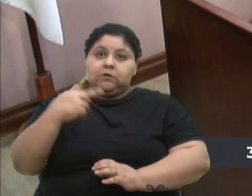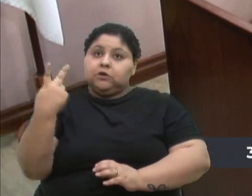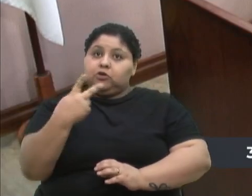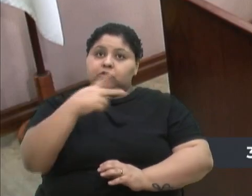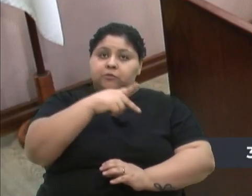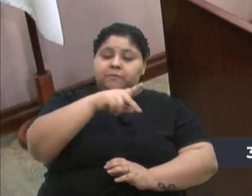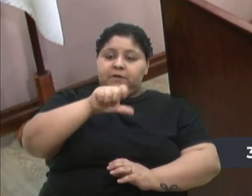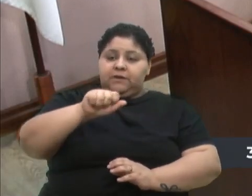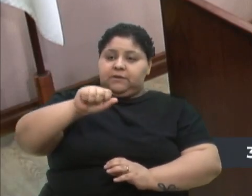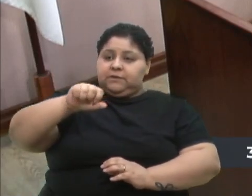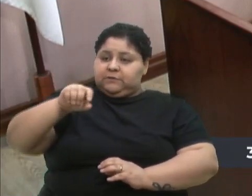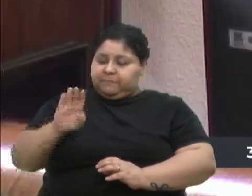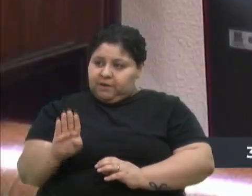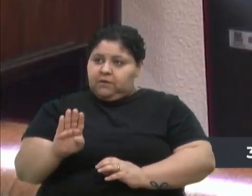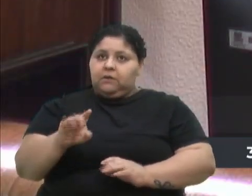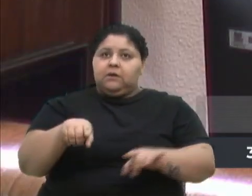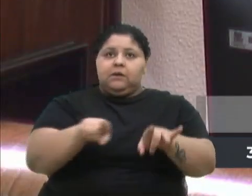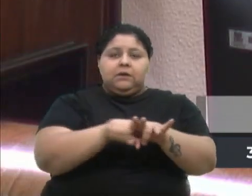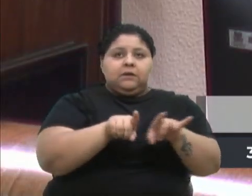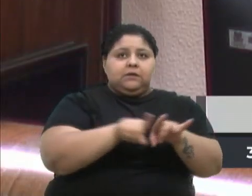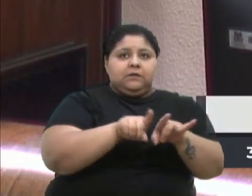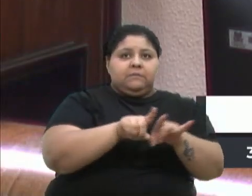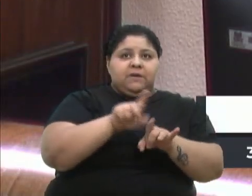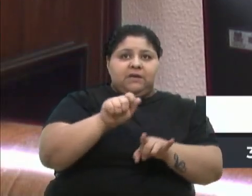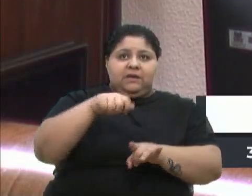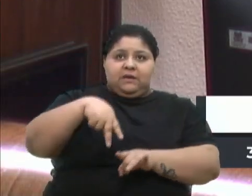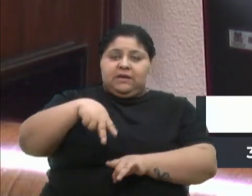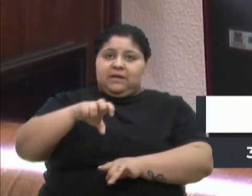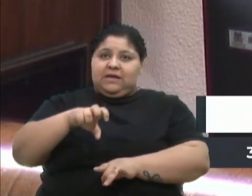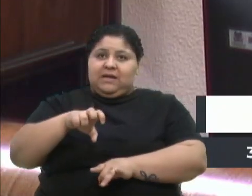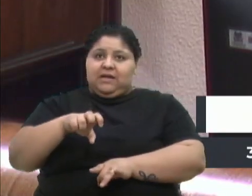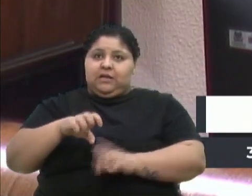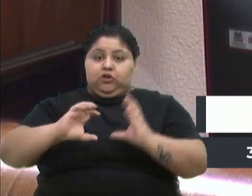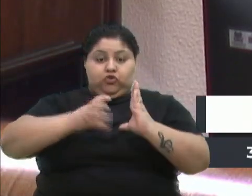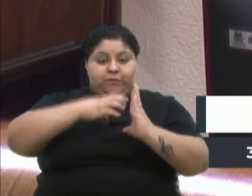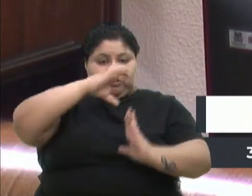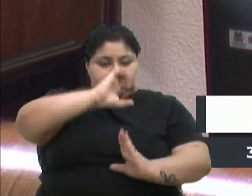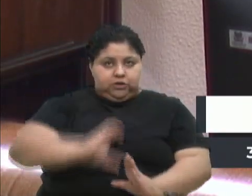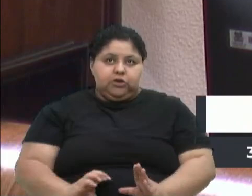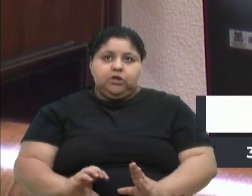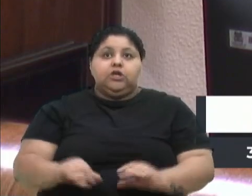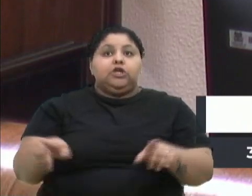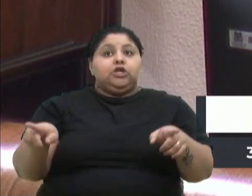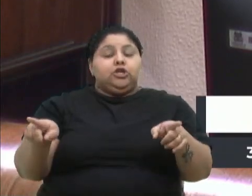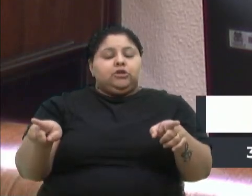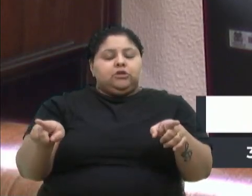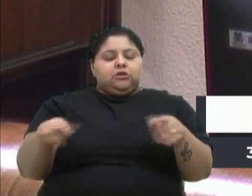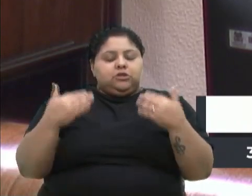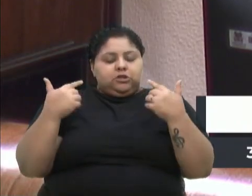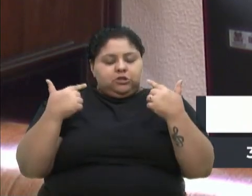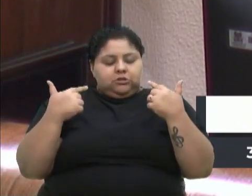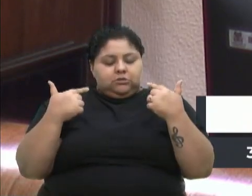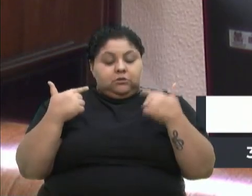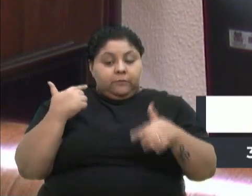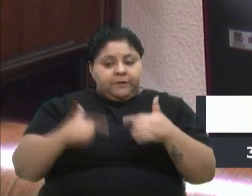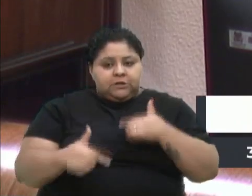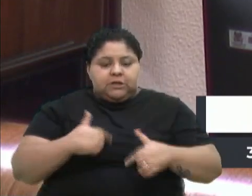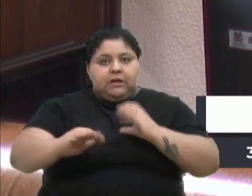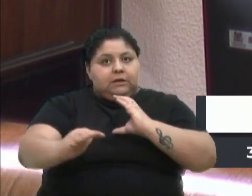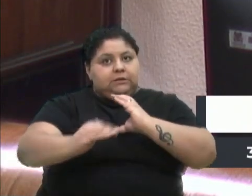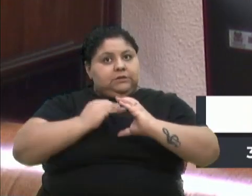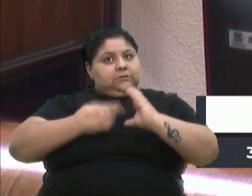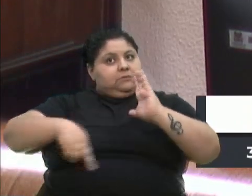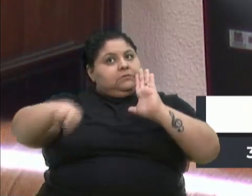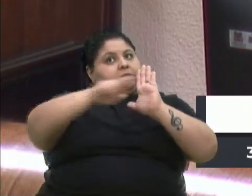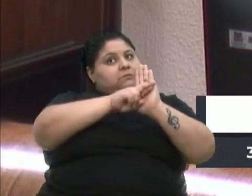PSDB e a Anne da Federação da Cidadania, com essa solicitação, e já recebemos o retorno de que esse pedido já estava sendo avaliado, porque eles já